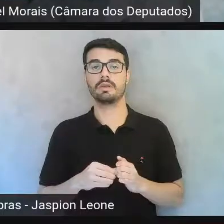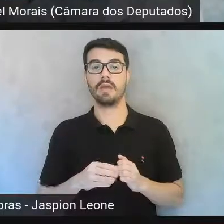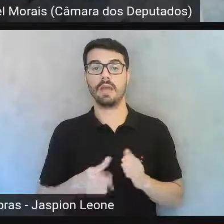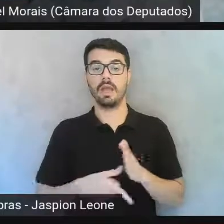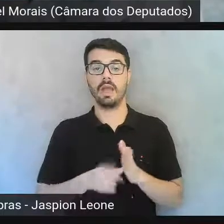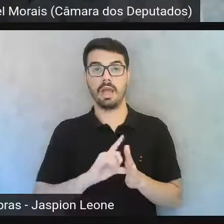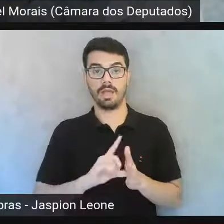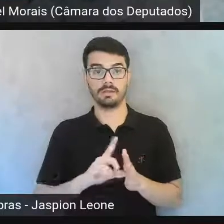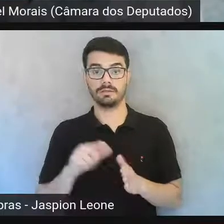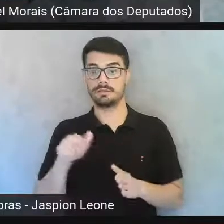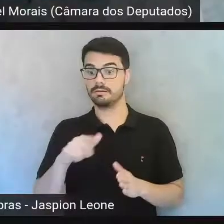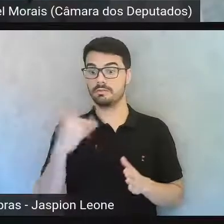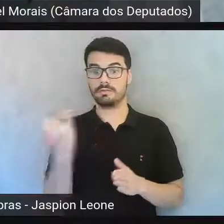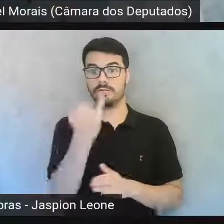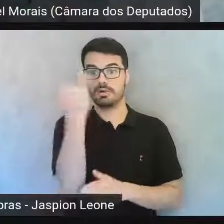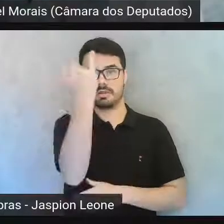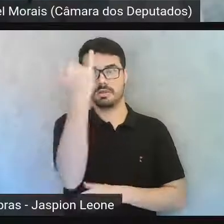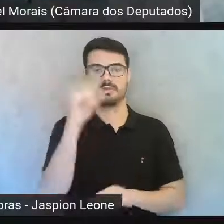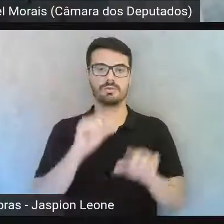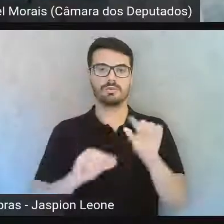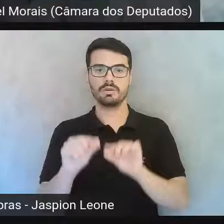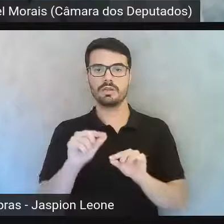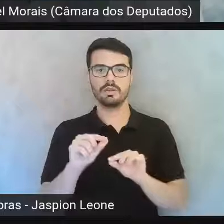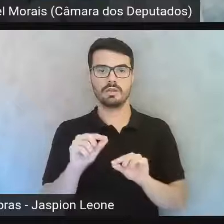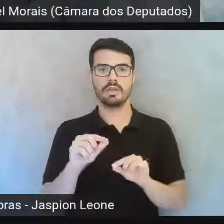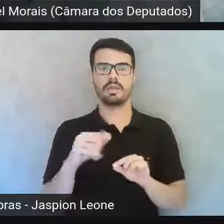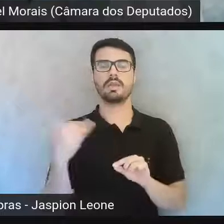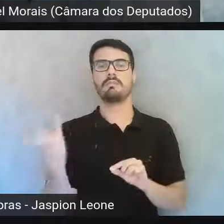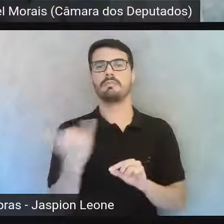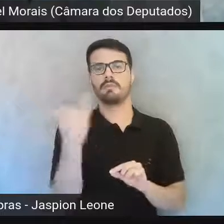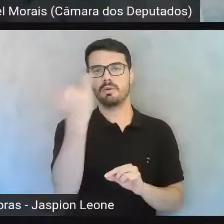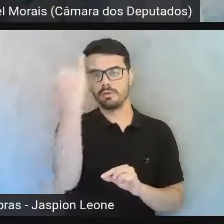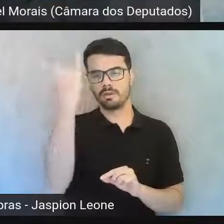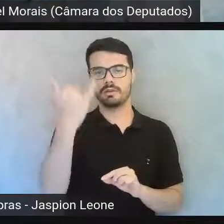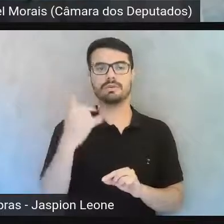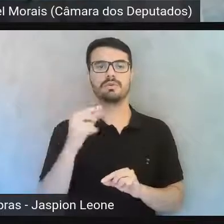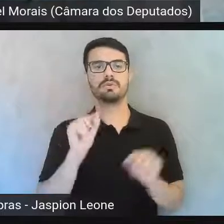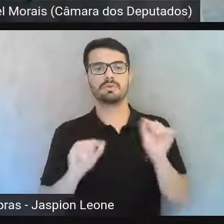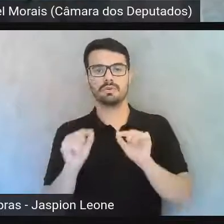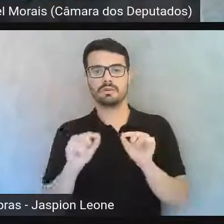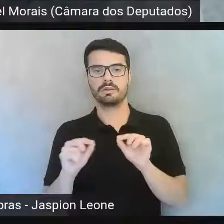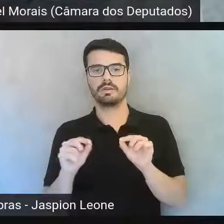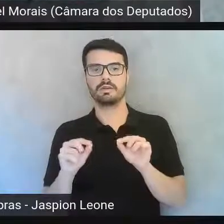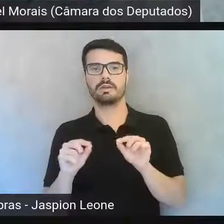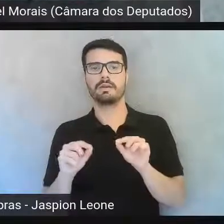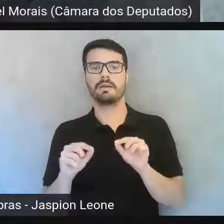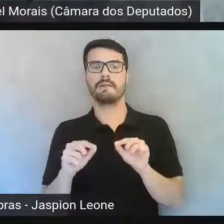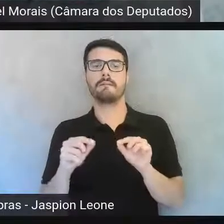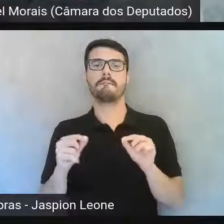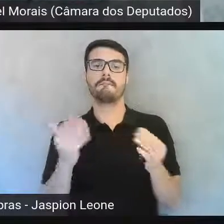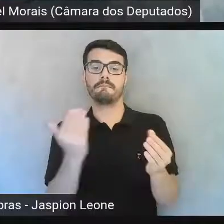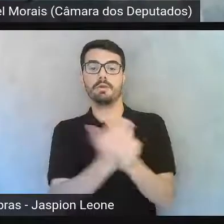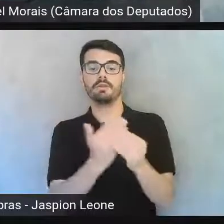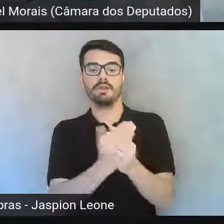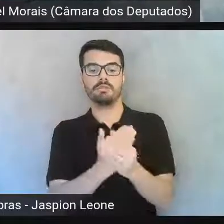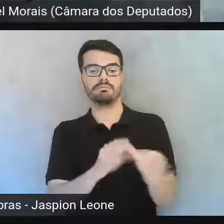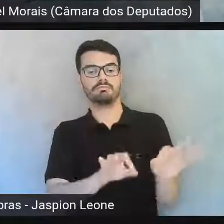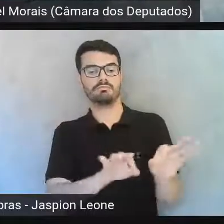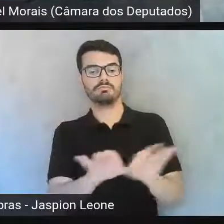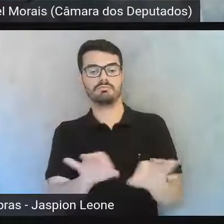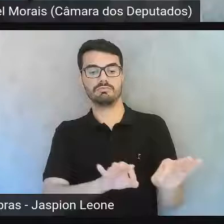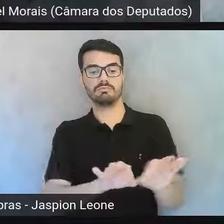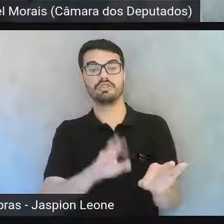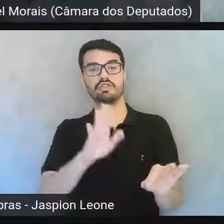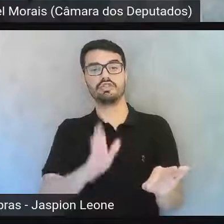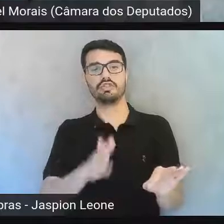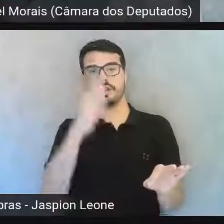importante, apesar que sempre foi importante, mas nunca foi tão importante fazer a instrução processual. E considerando o cenário